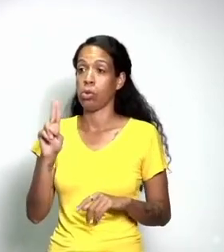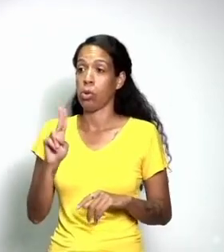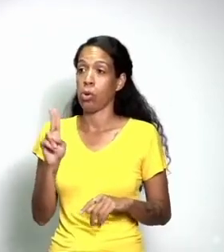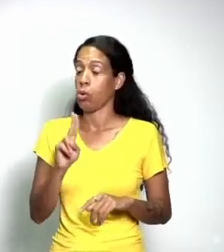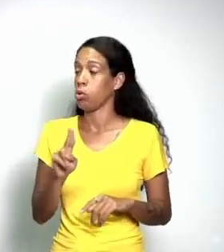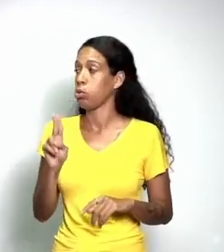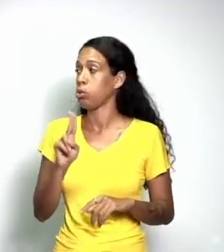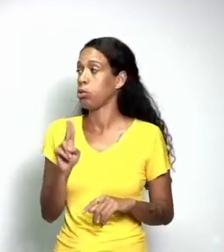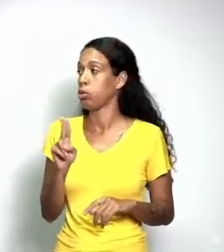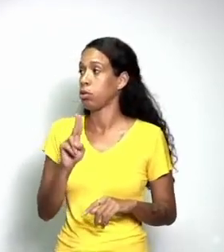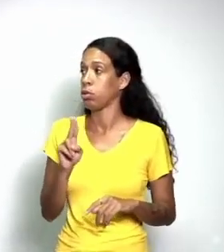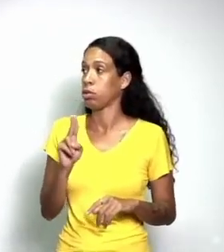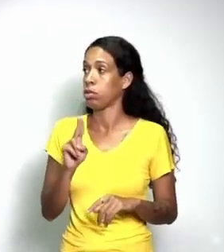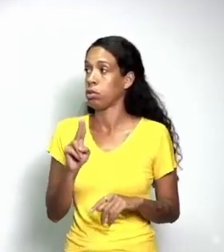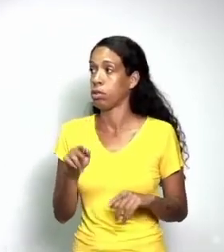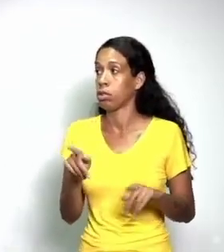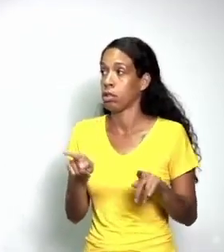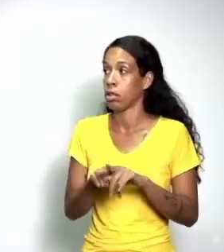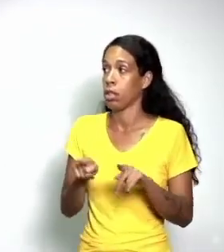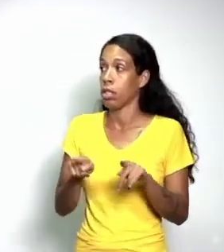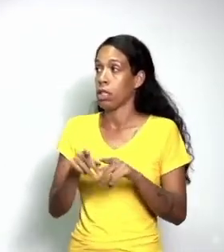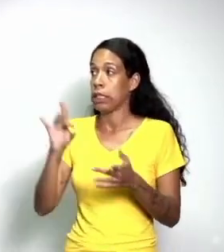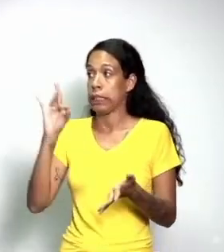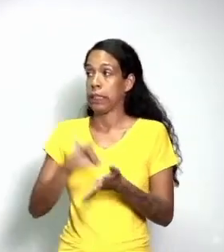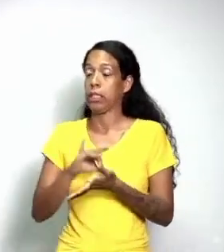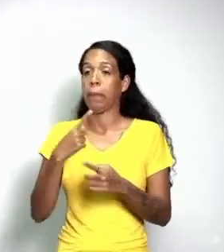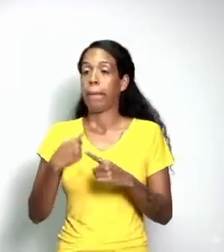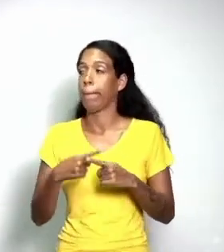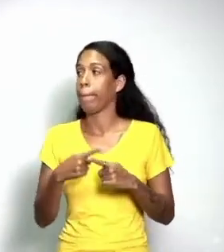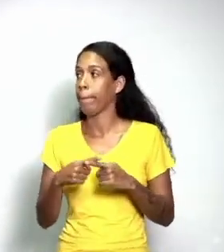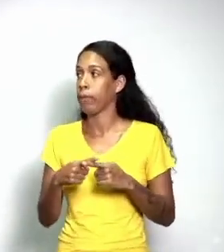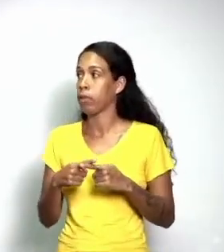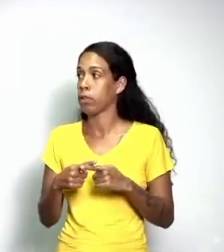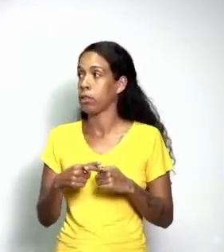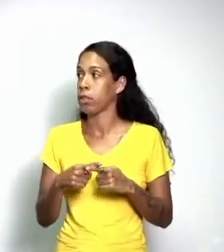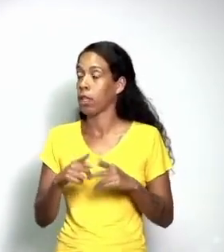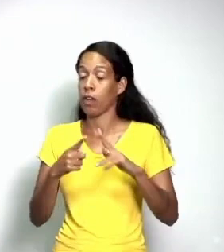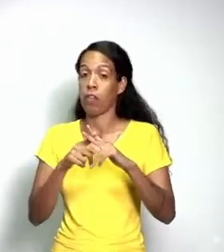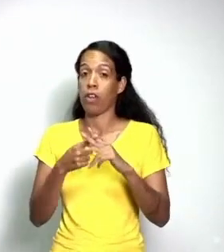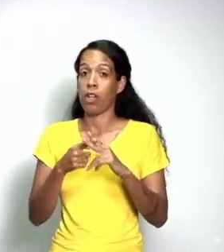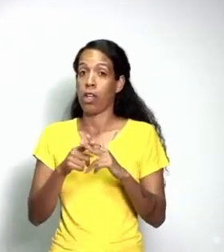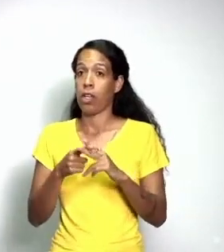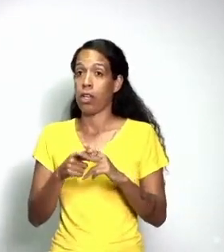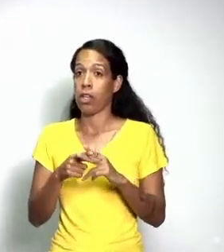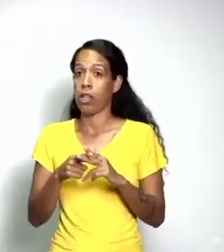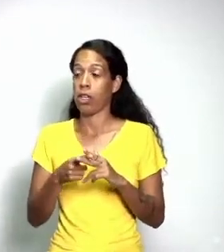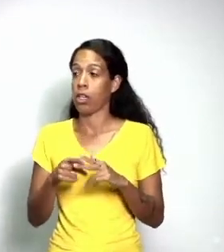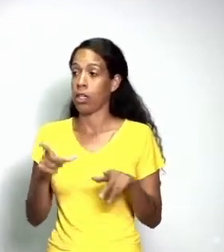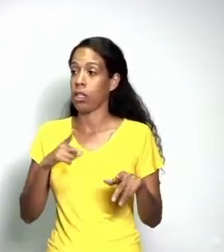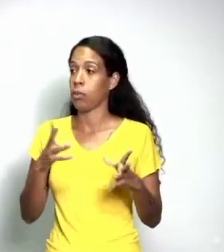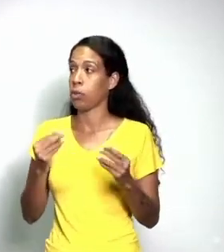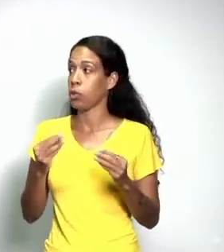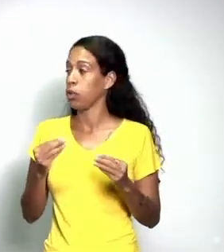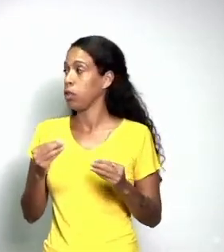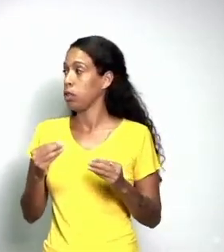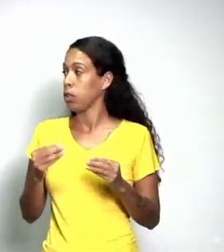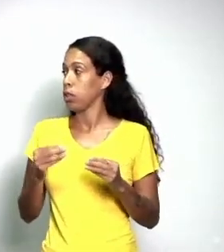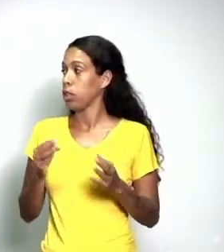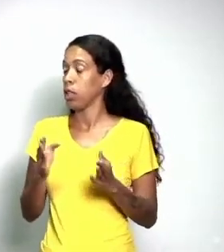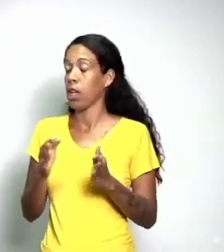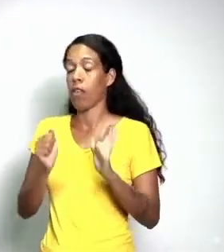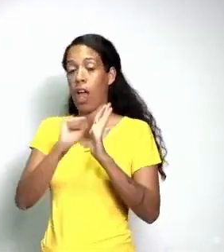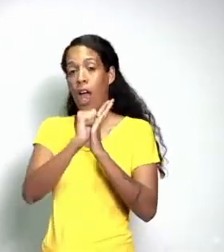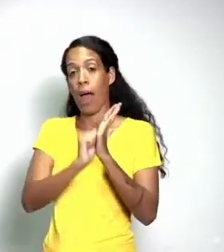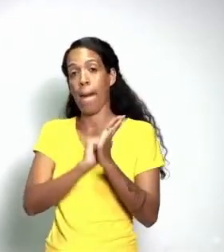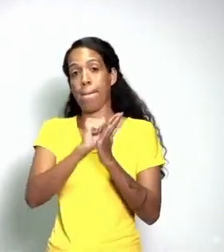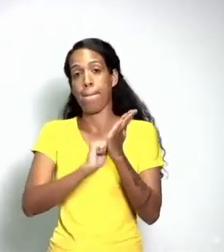referência tão precisa. Até porque é uma ferramenta que a gente pega muito e que a gente vai apagando